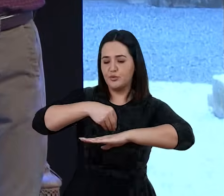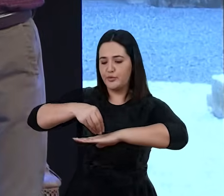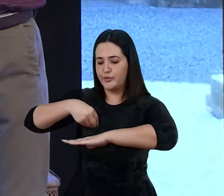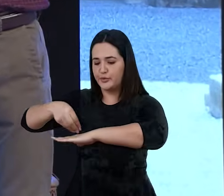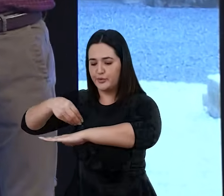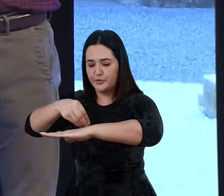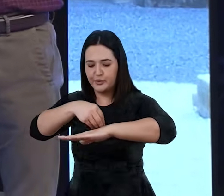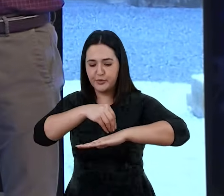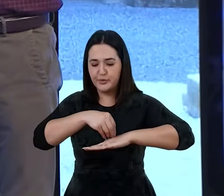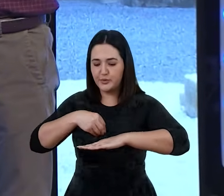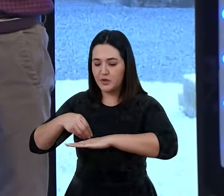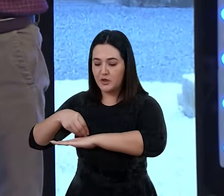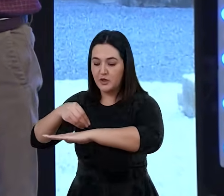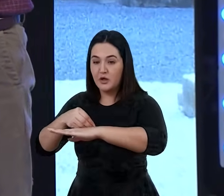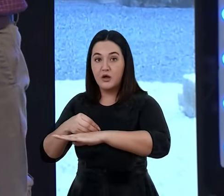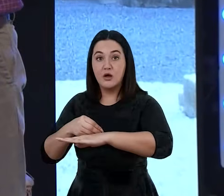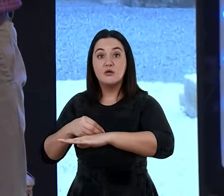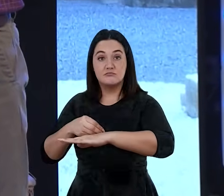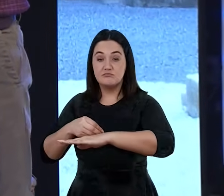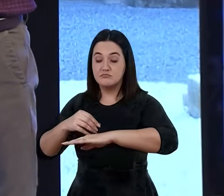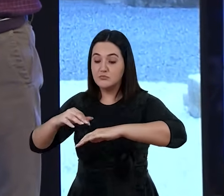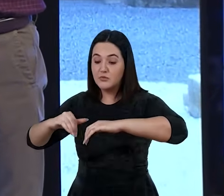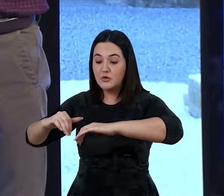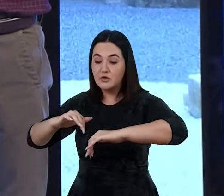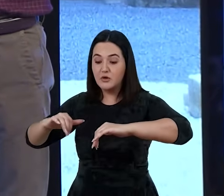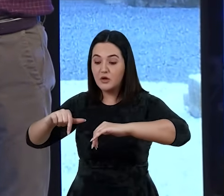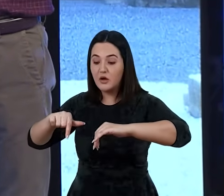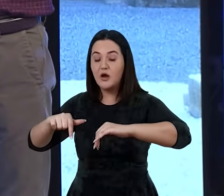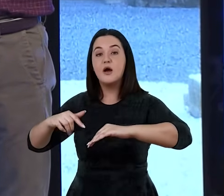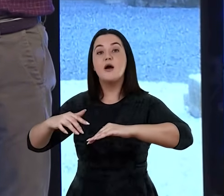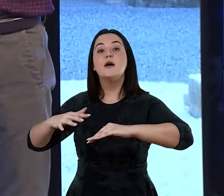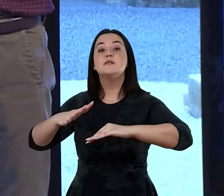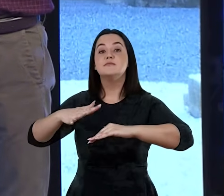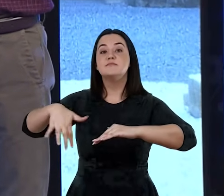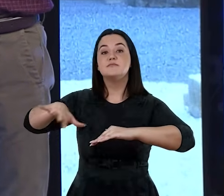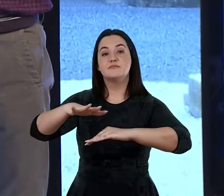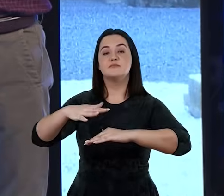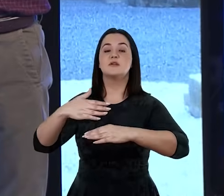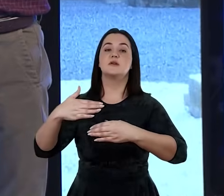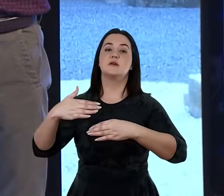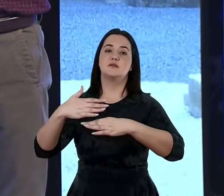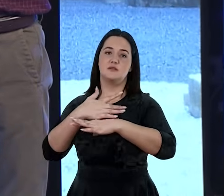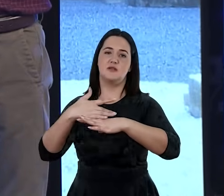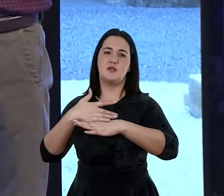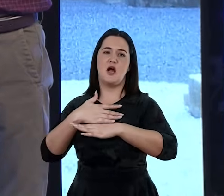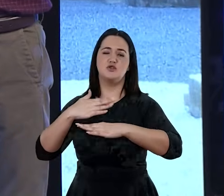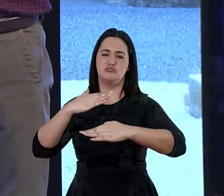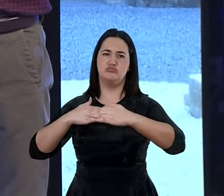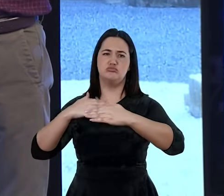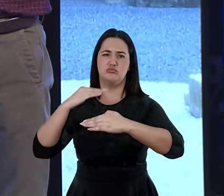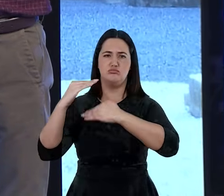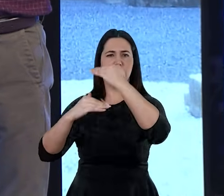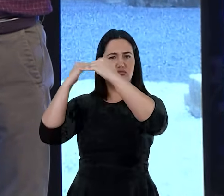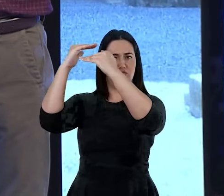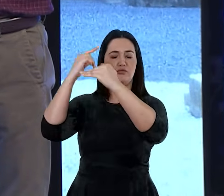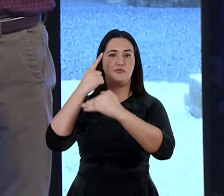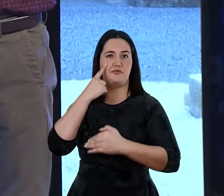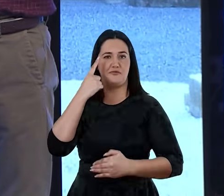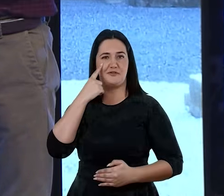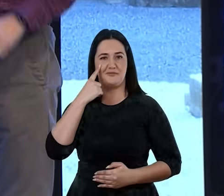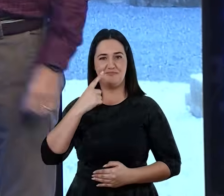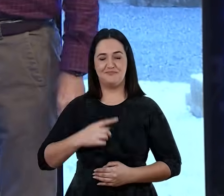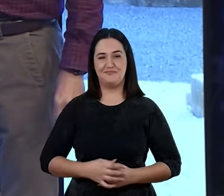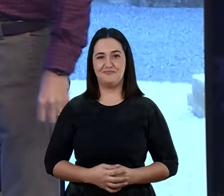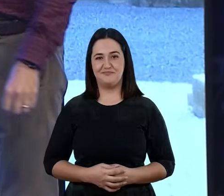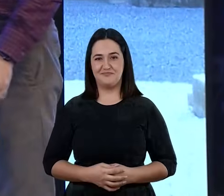Escavações recentes feitas ali em Beit Shemesh mostraram que aquela era uma cidade próspera, desde a época do Bronze Médio. Eu vou